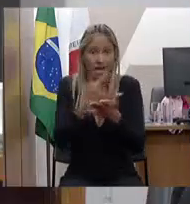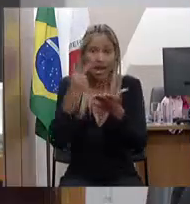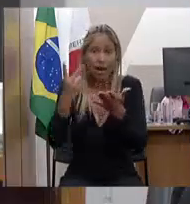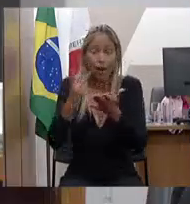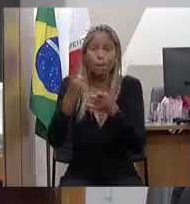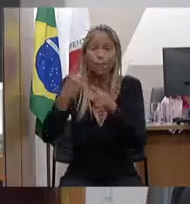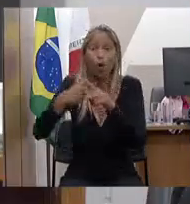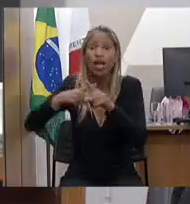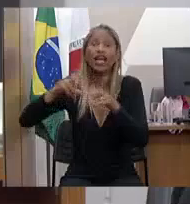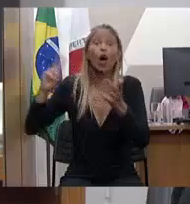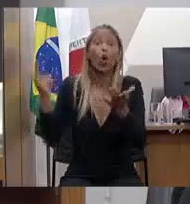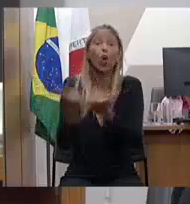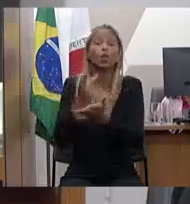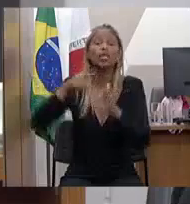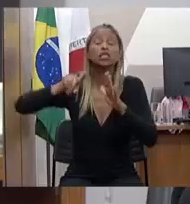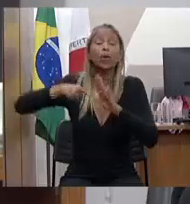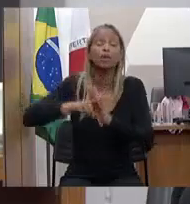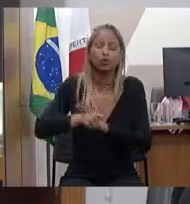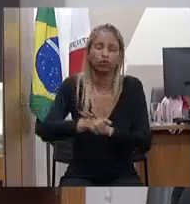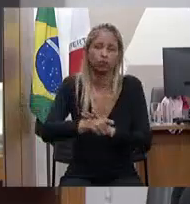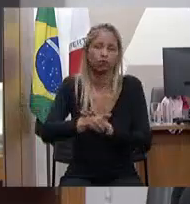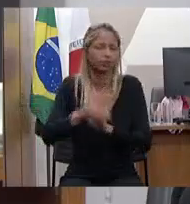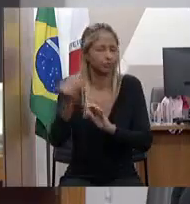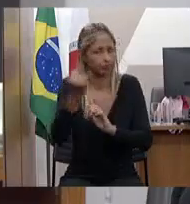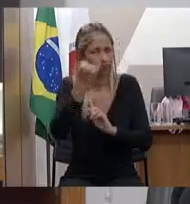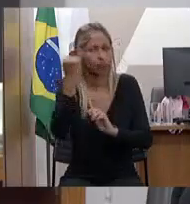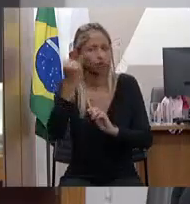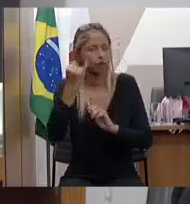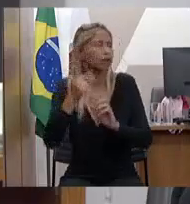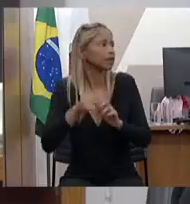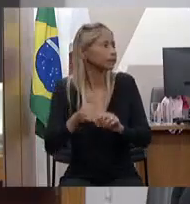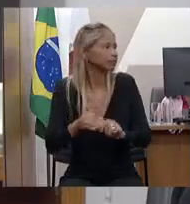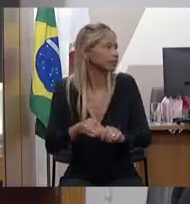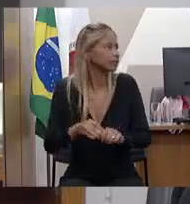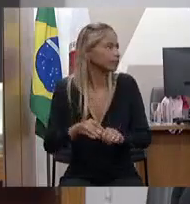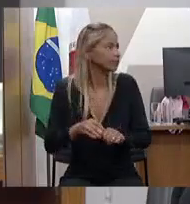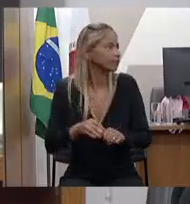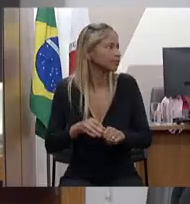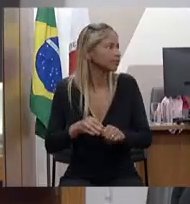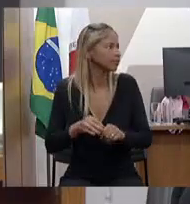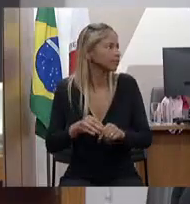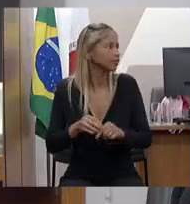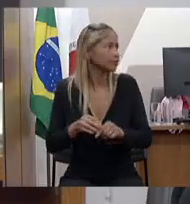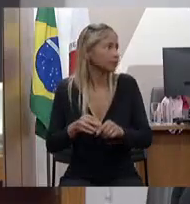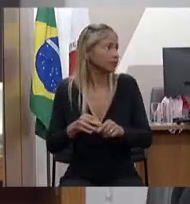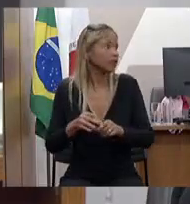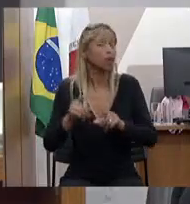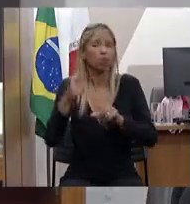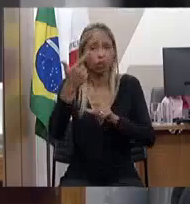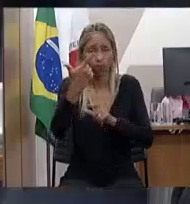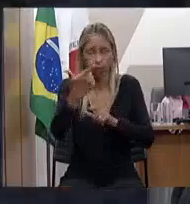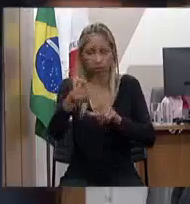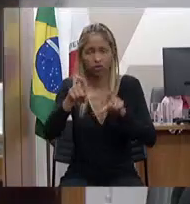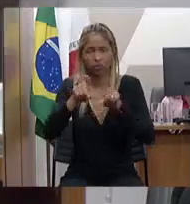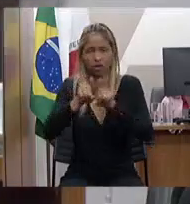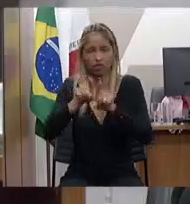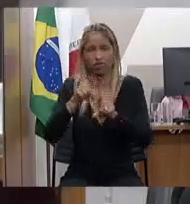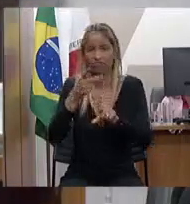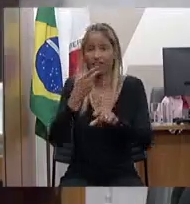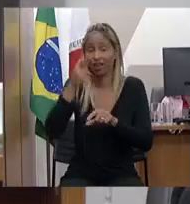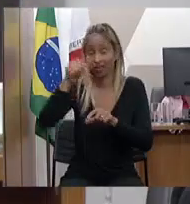causas né que eu acho que é super importante mas assim é uma outra coisa que foi falada